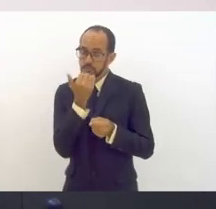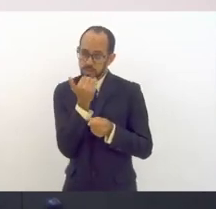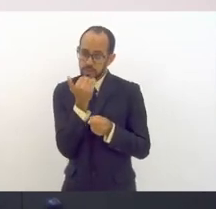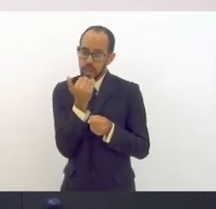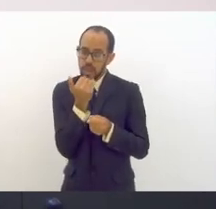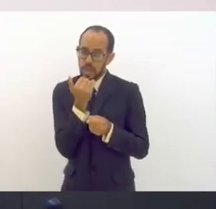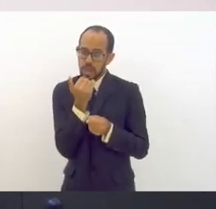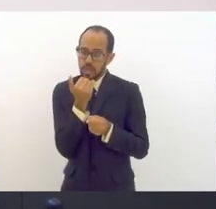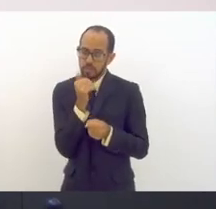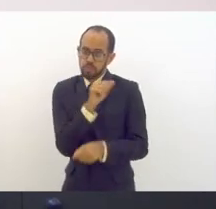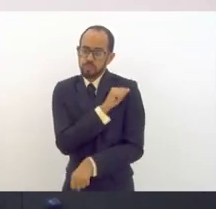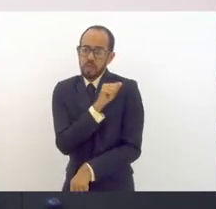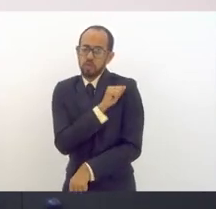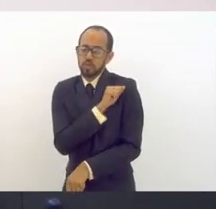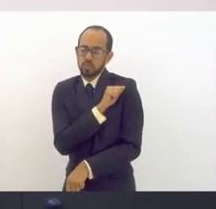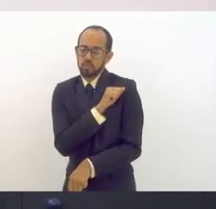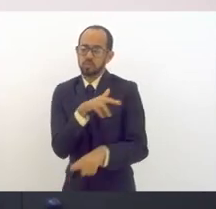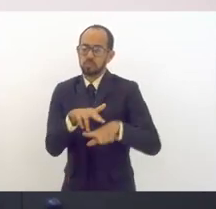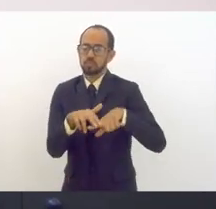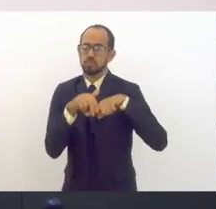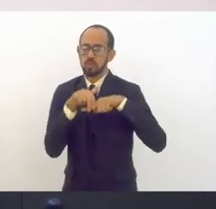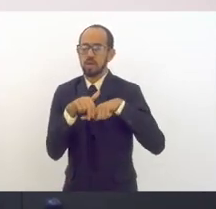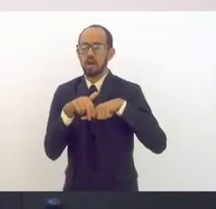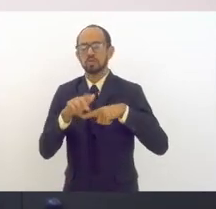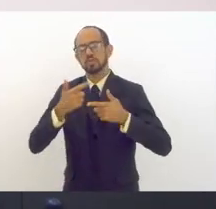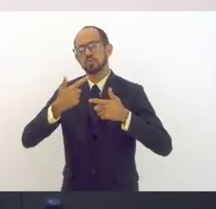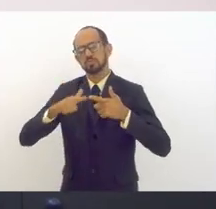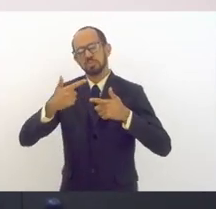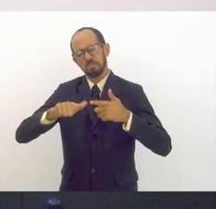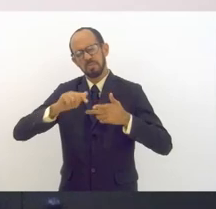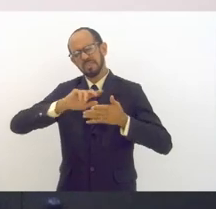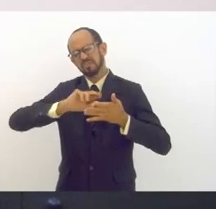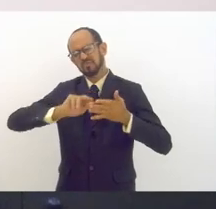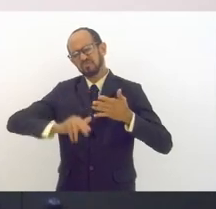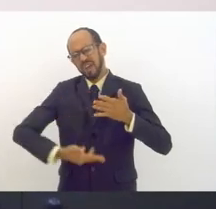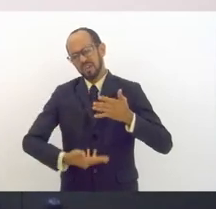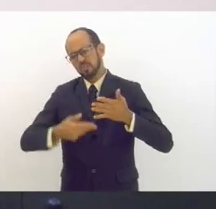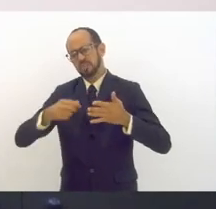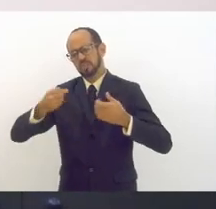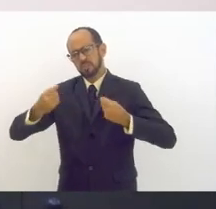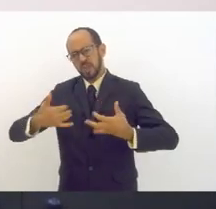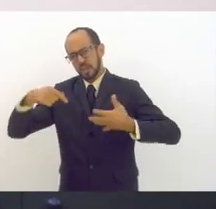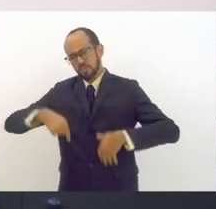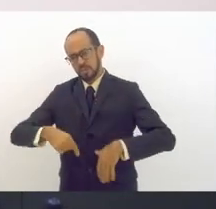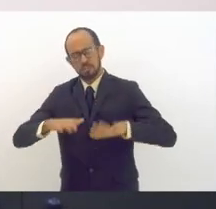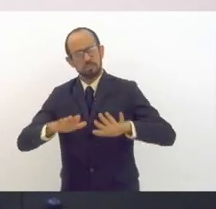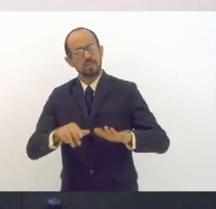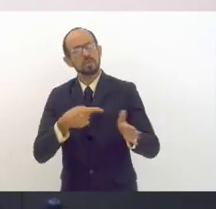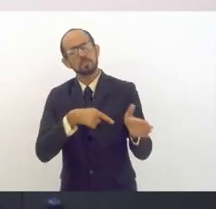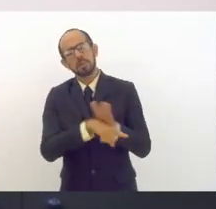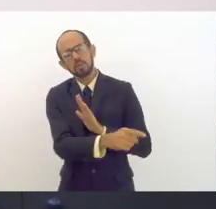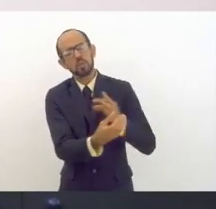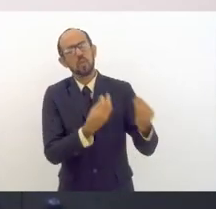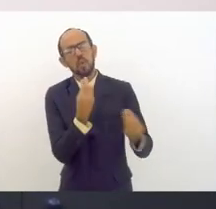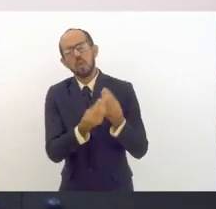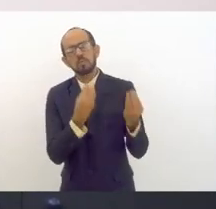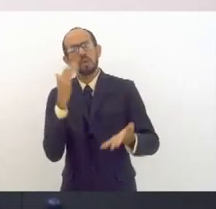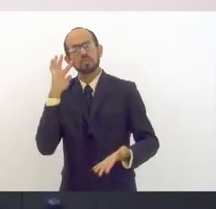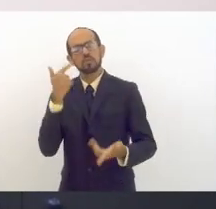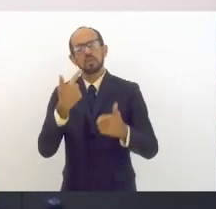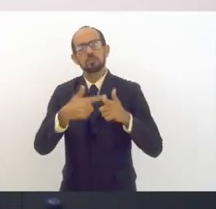alunos da rede estadual de educação, em função das questões aqui já trazidas, eu não vou repetir, mas como resolver o problema de que